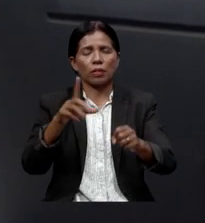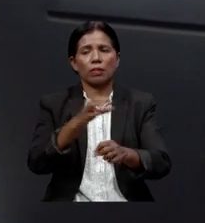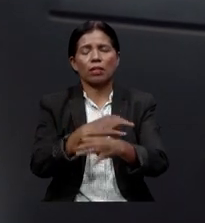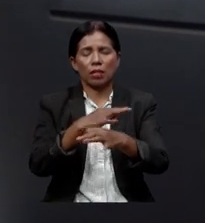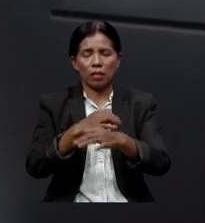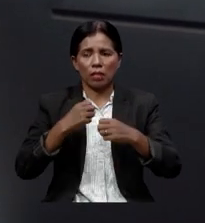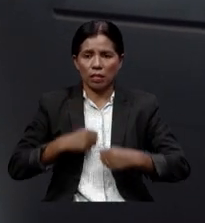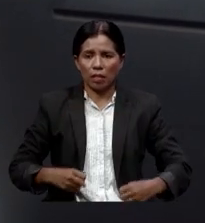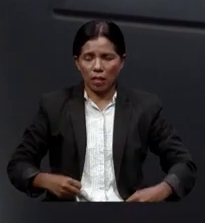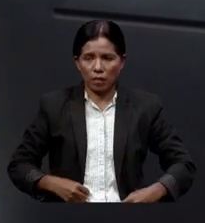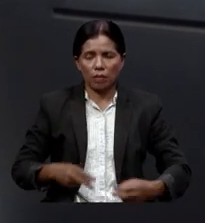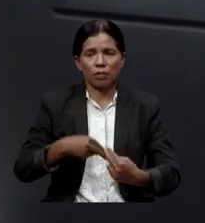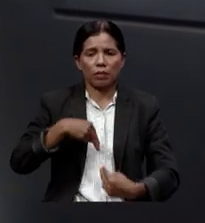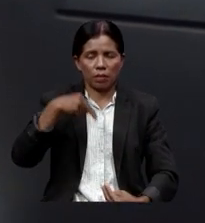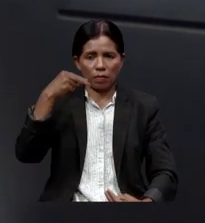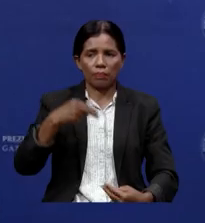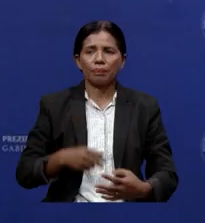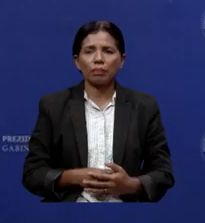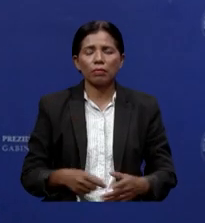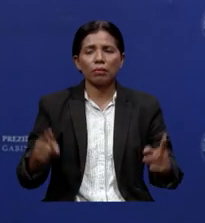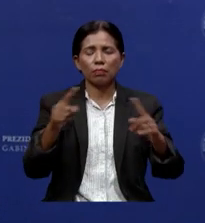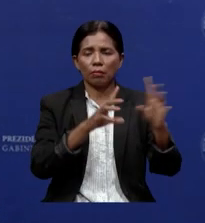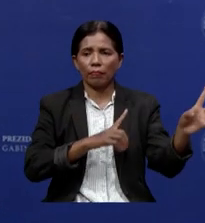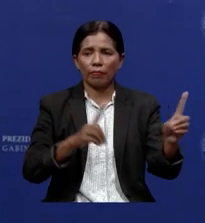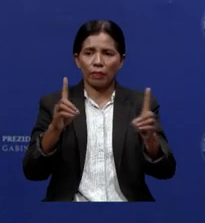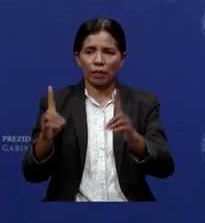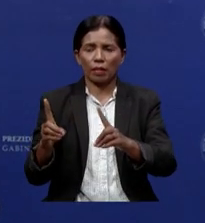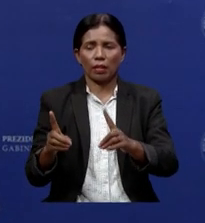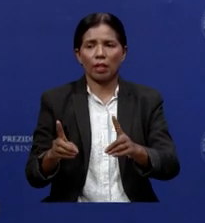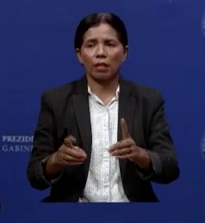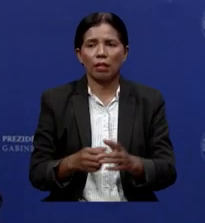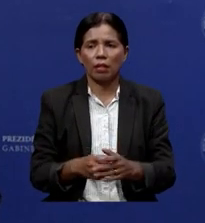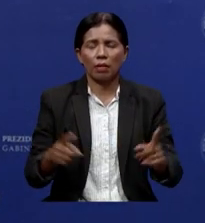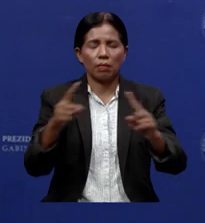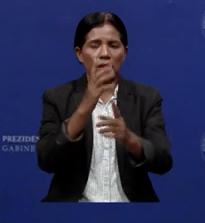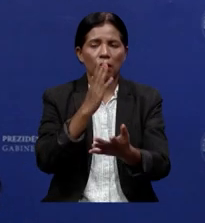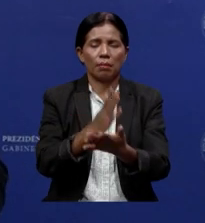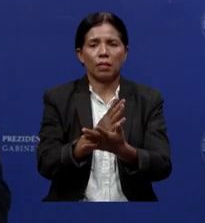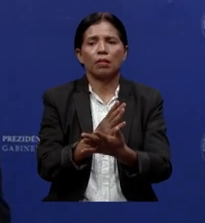dia saúde nutricional. A implementação política ba combate